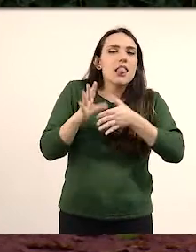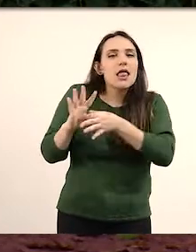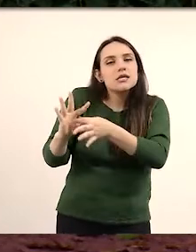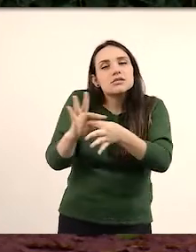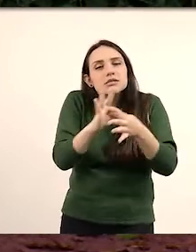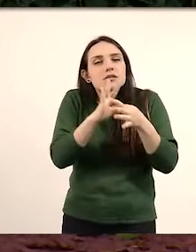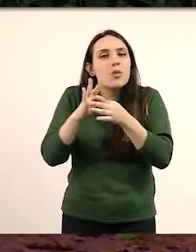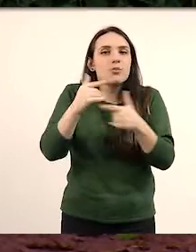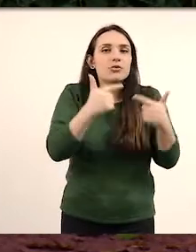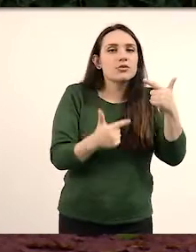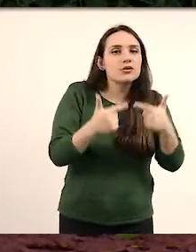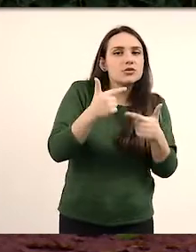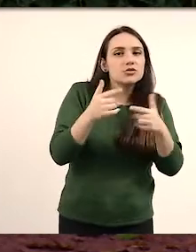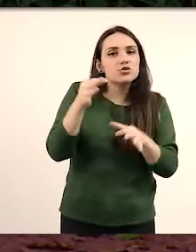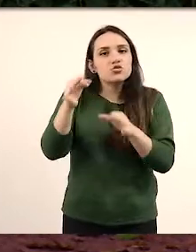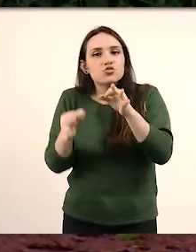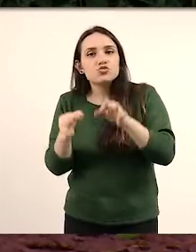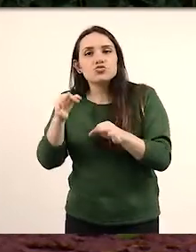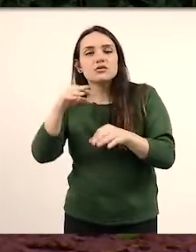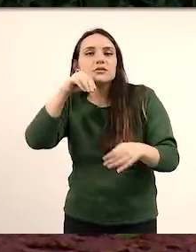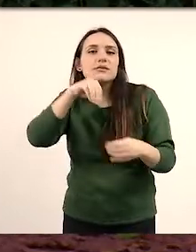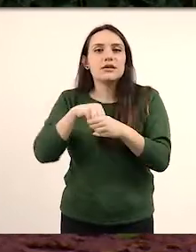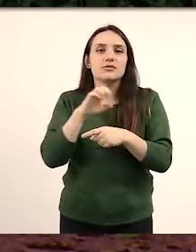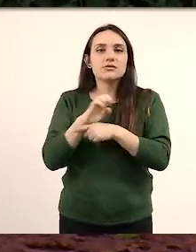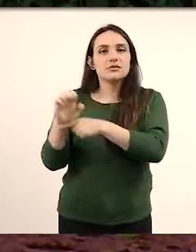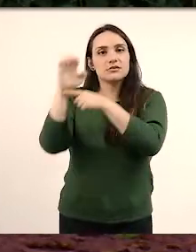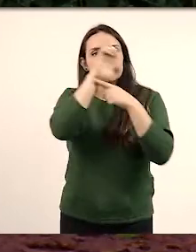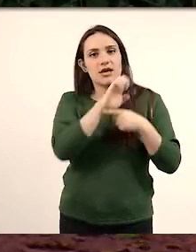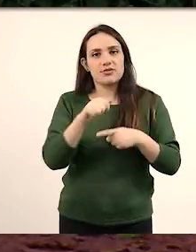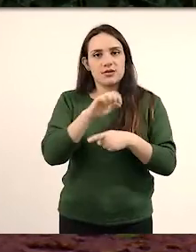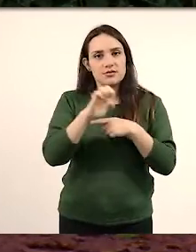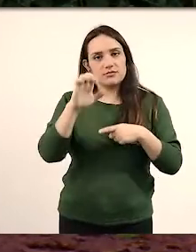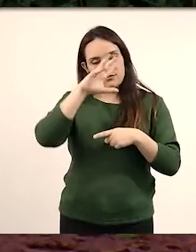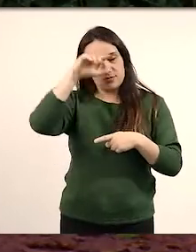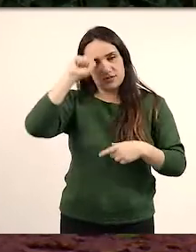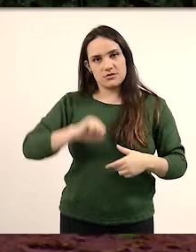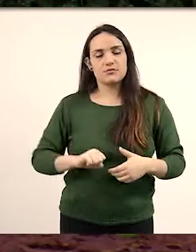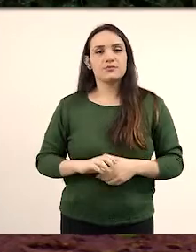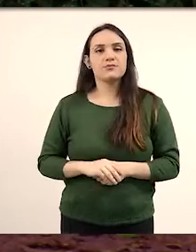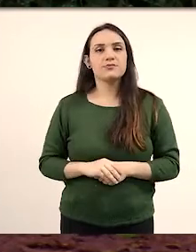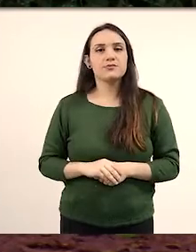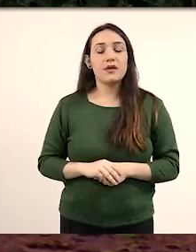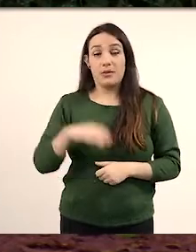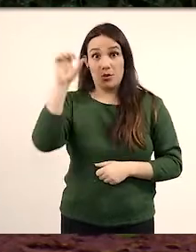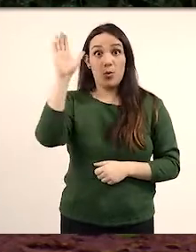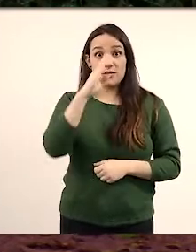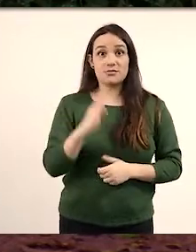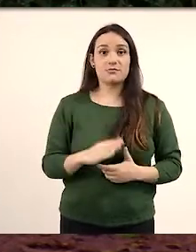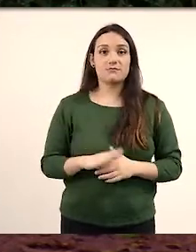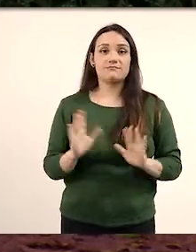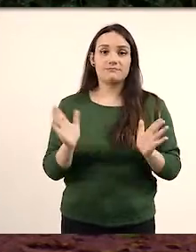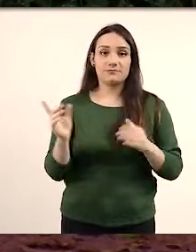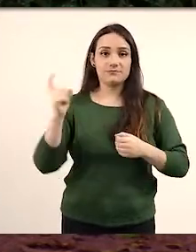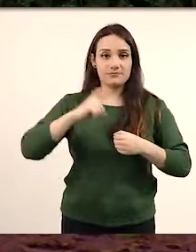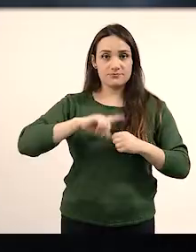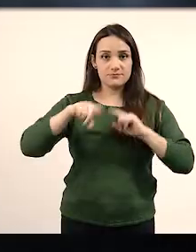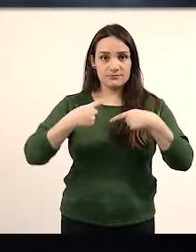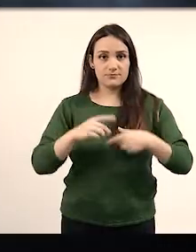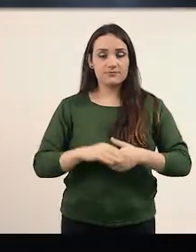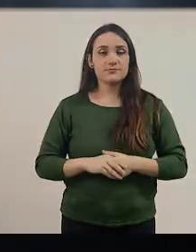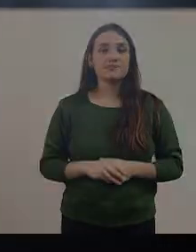relação política e jurídica entre os entes da Federação Brasileira. A gente volta daqui a pouquinho. Fica por aí.